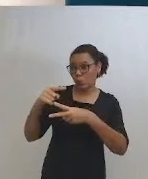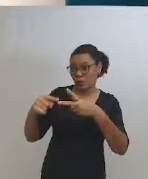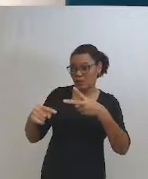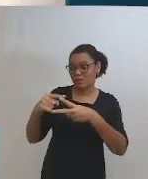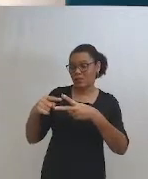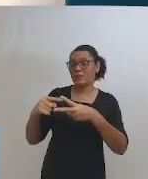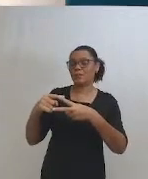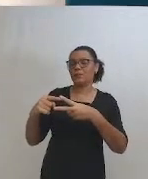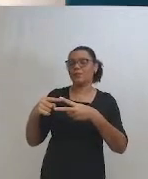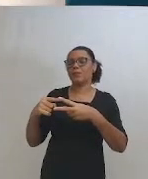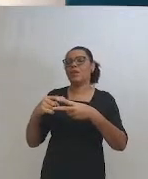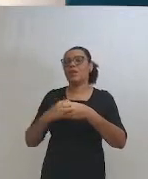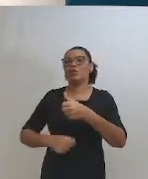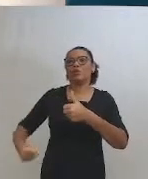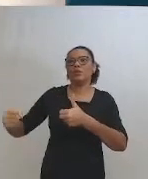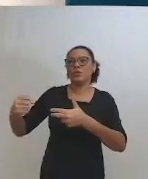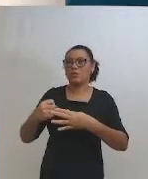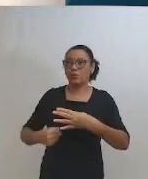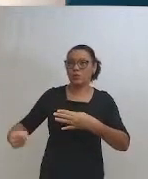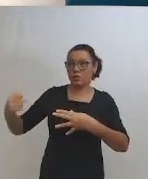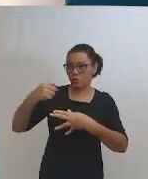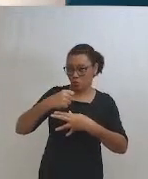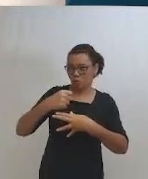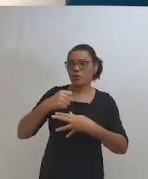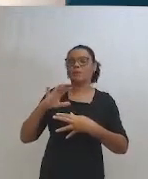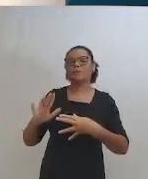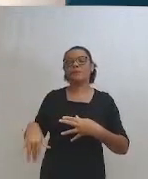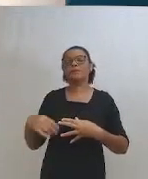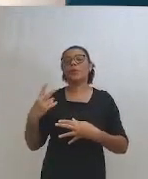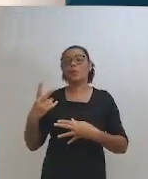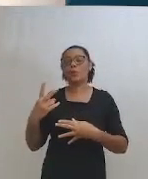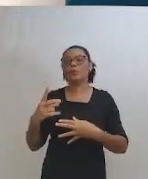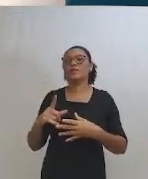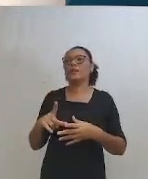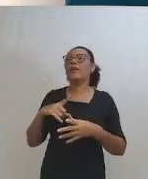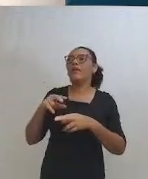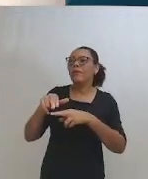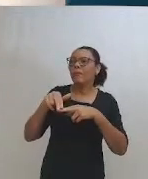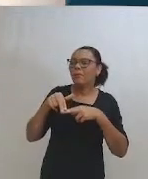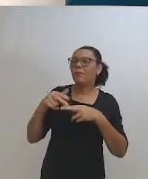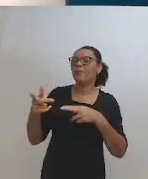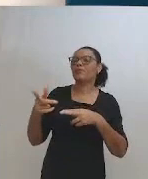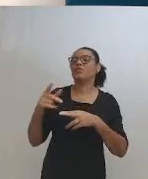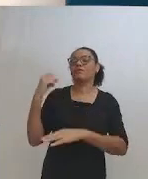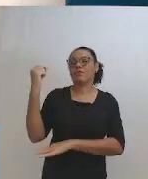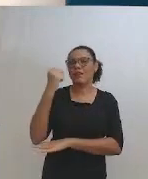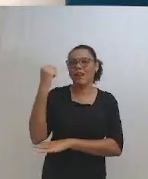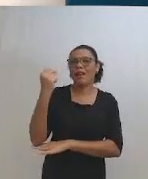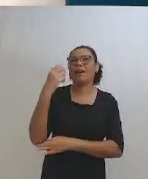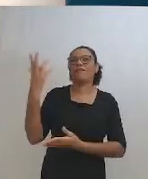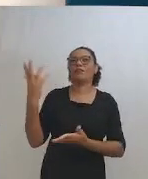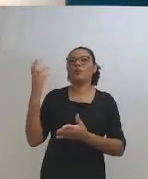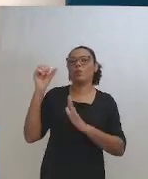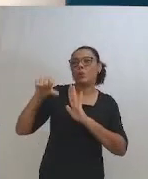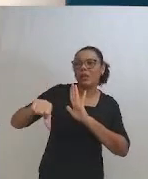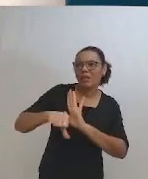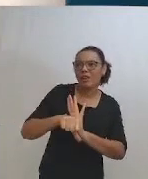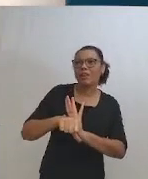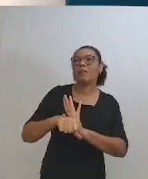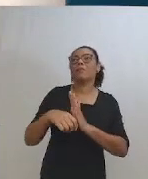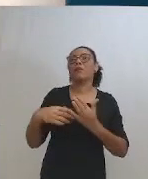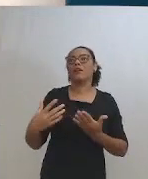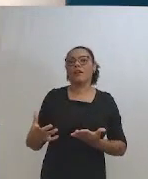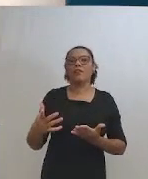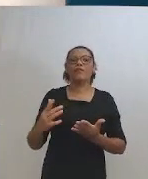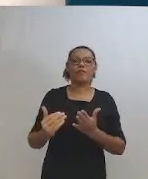Tribunal Federal e uma súmula deste tribunal, a respeito da gravidade do delito ser utilizada para exasperar a pena base, até porque se